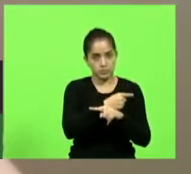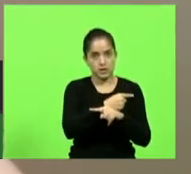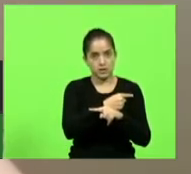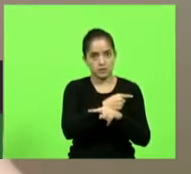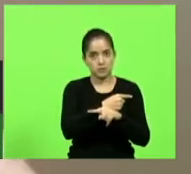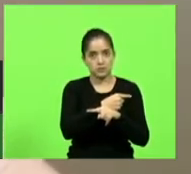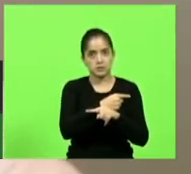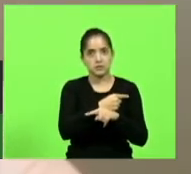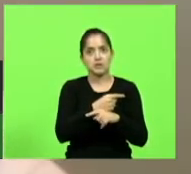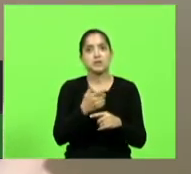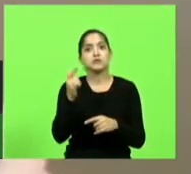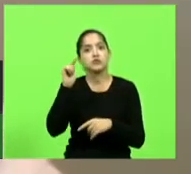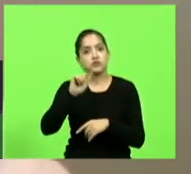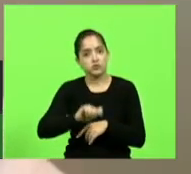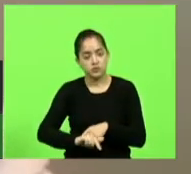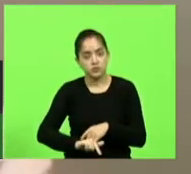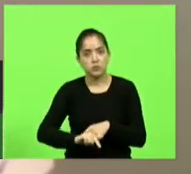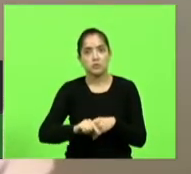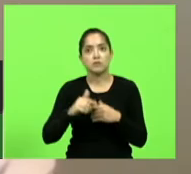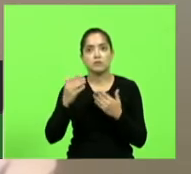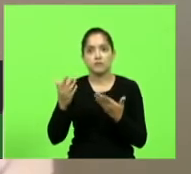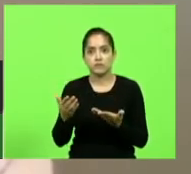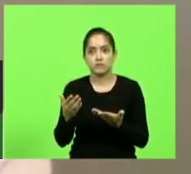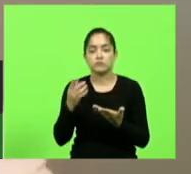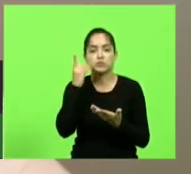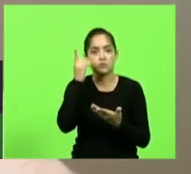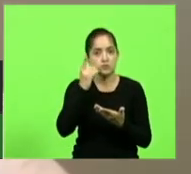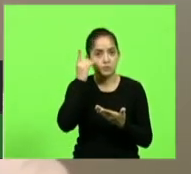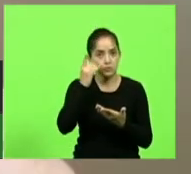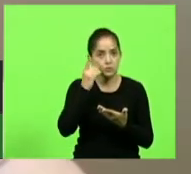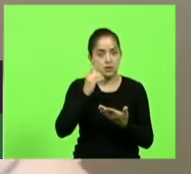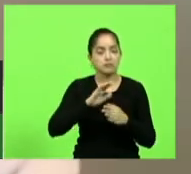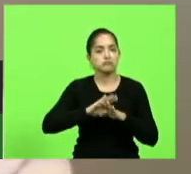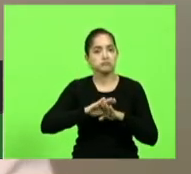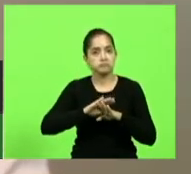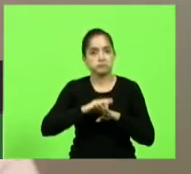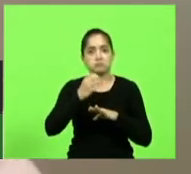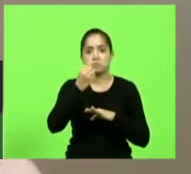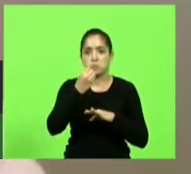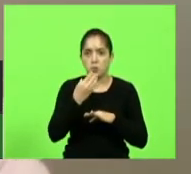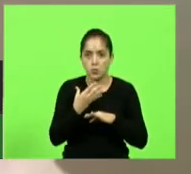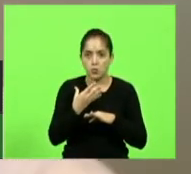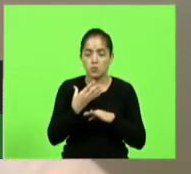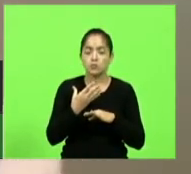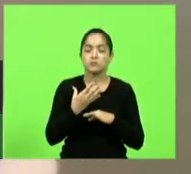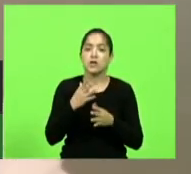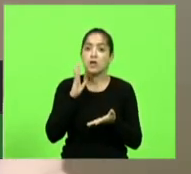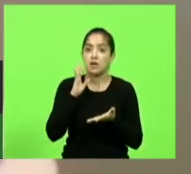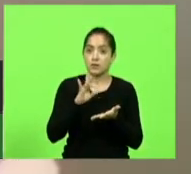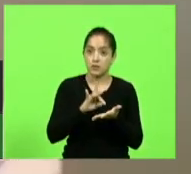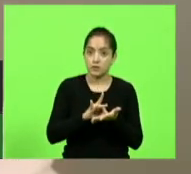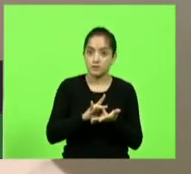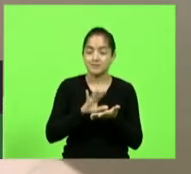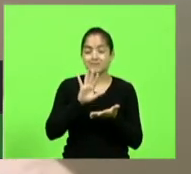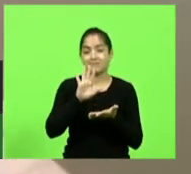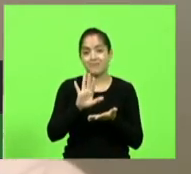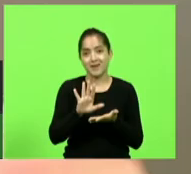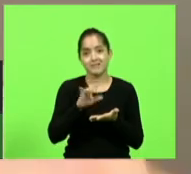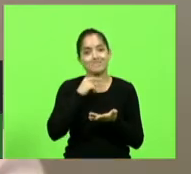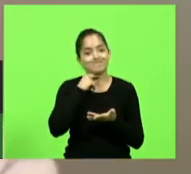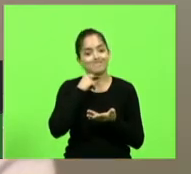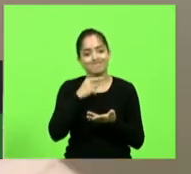e, novamente, as intenções dos deputados proponentes são lindas e eu reconheço, mas não é, nós não vamos